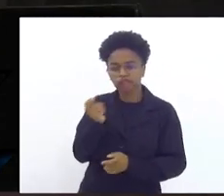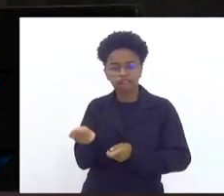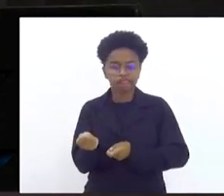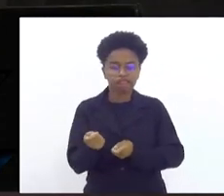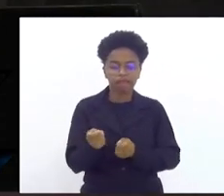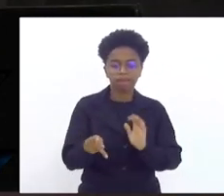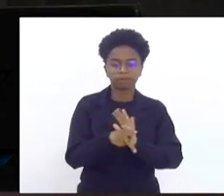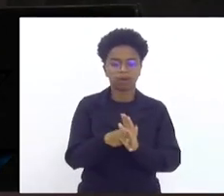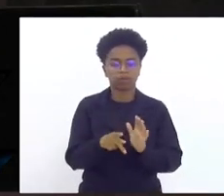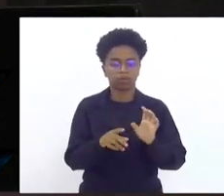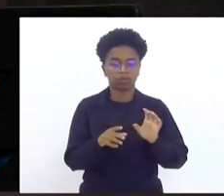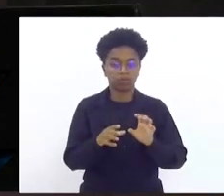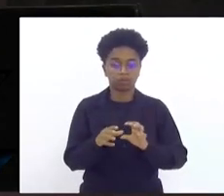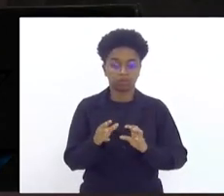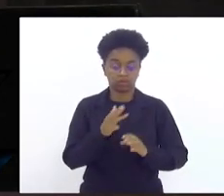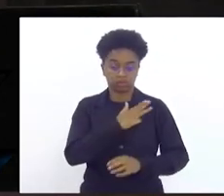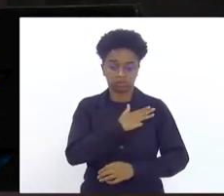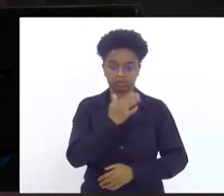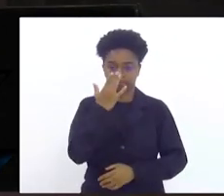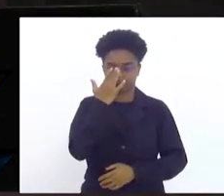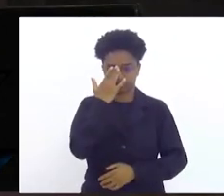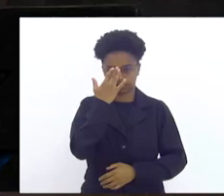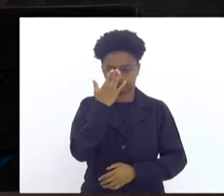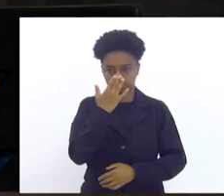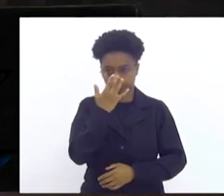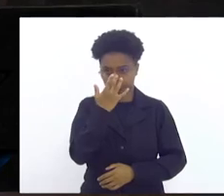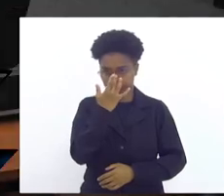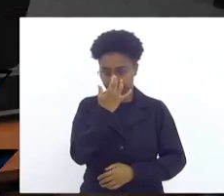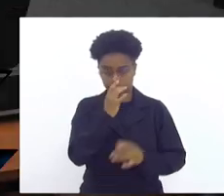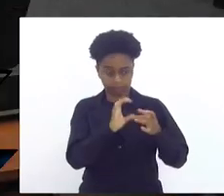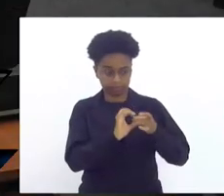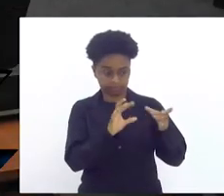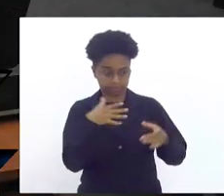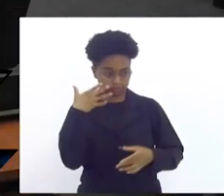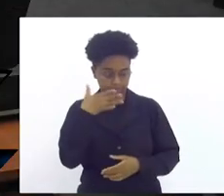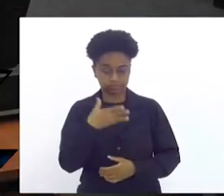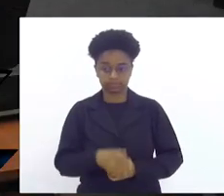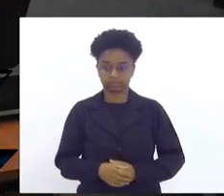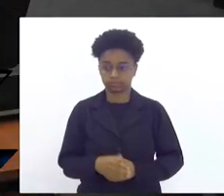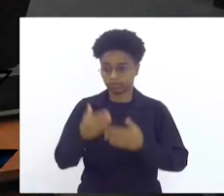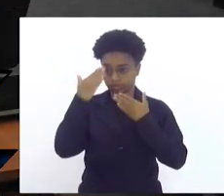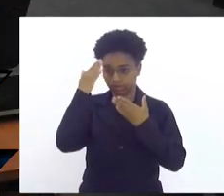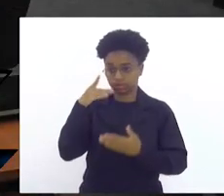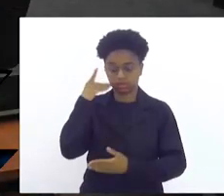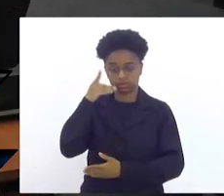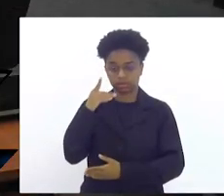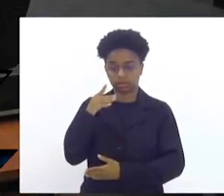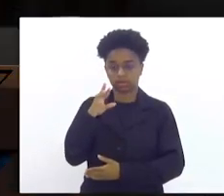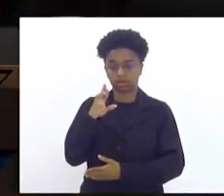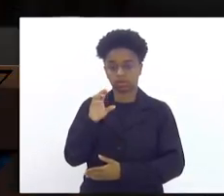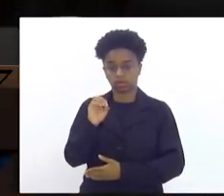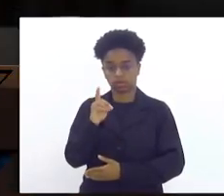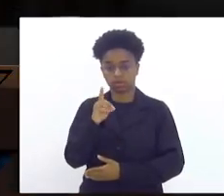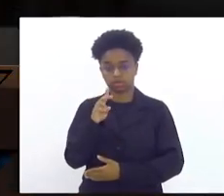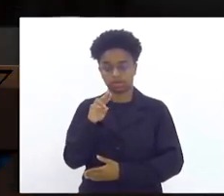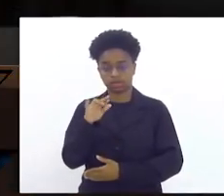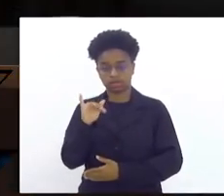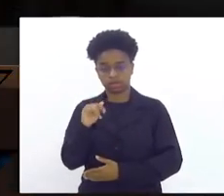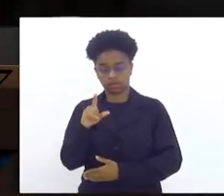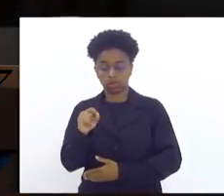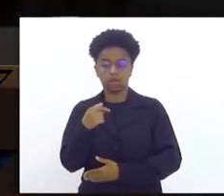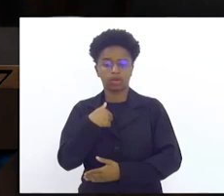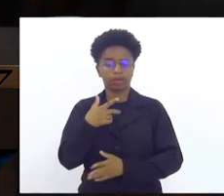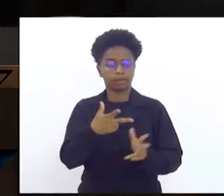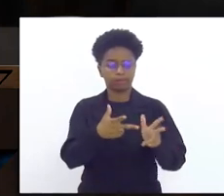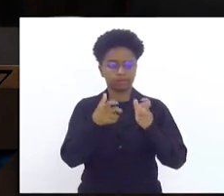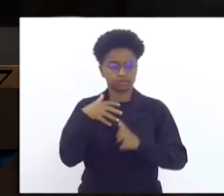Campo conservador uma parte do seu presente Obrigado Deputado Rodrigo Amorim eu vejo o seu